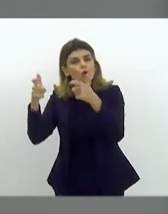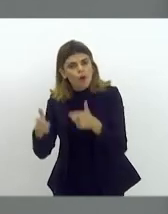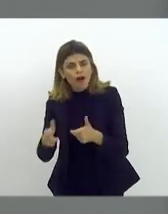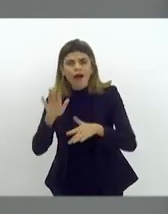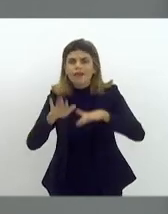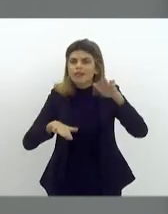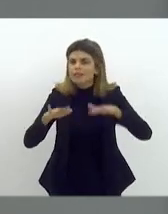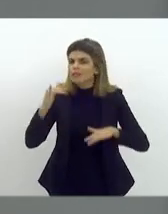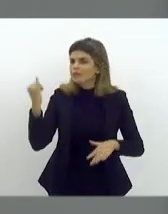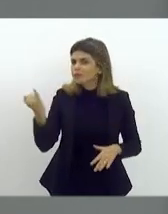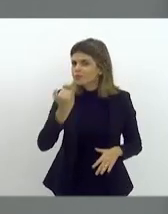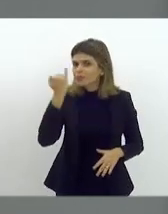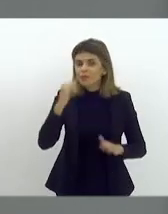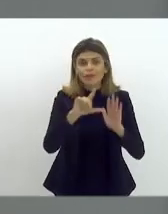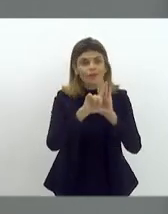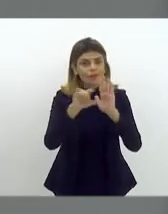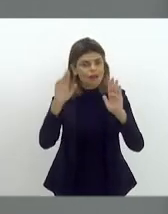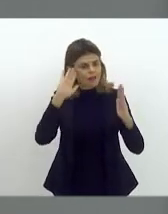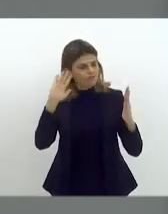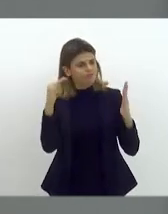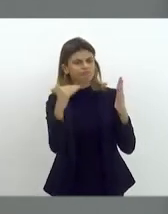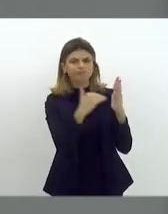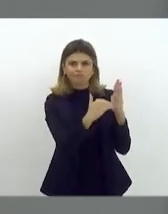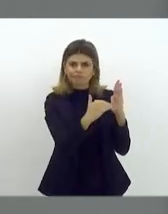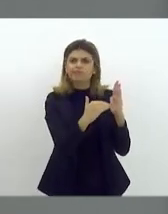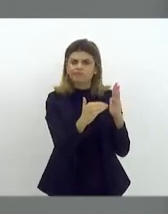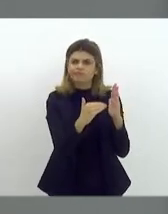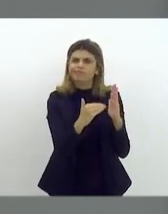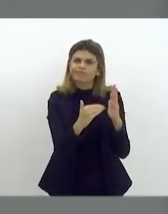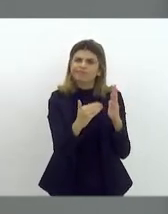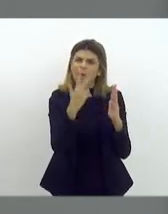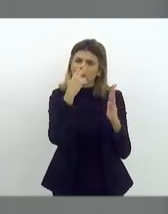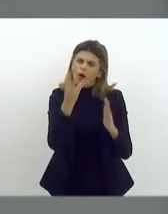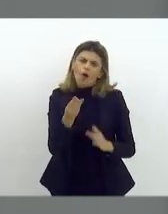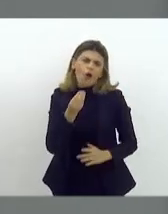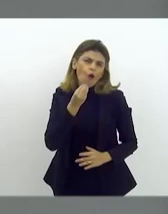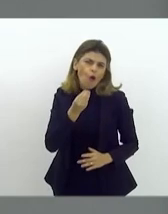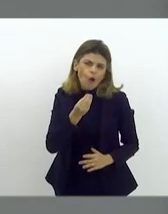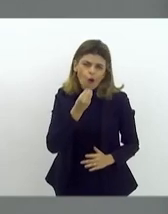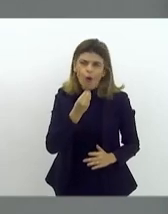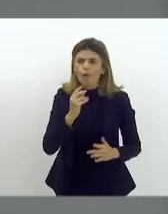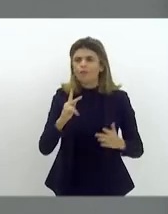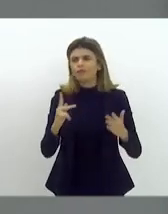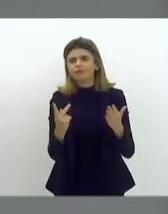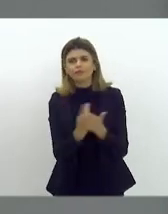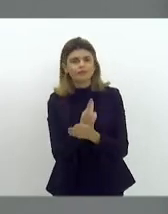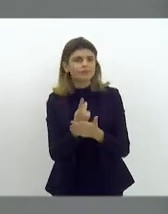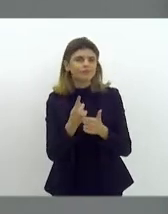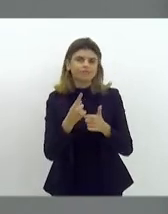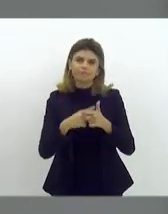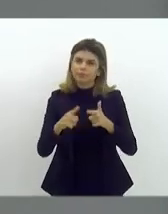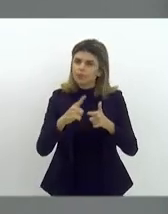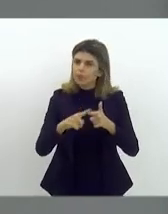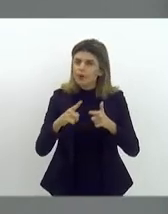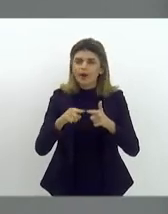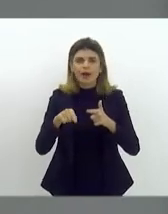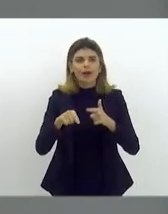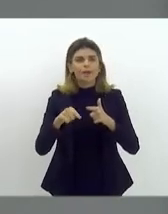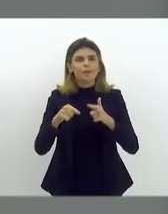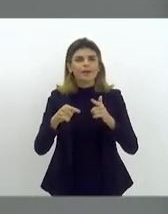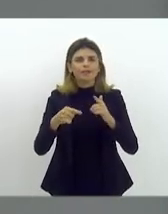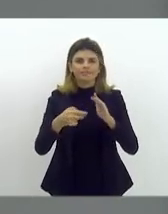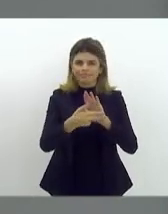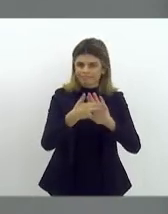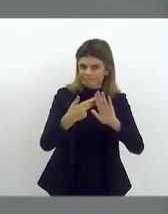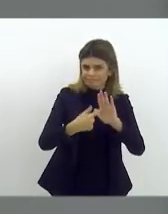Às vezes a gente pensa assim às vezes tá muito óbvio que determinada determinada enquadramento no delito é